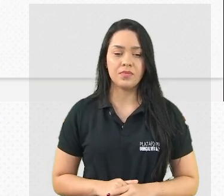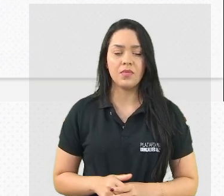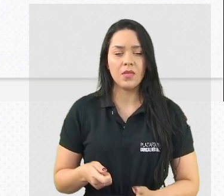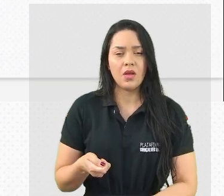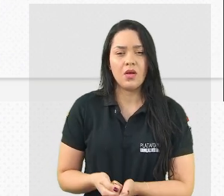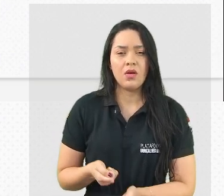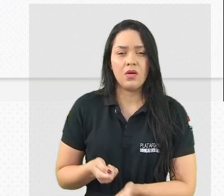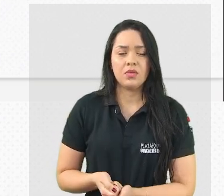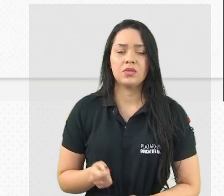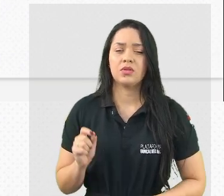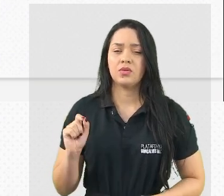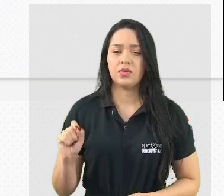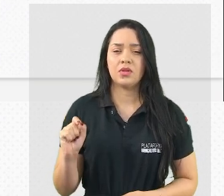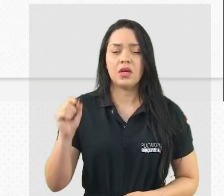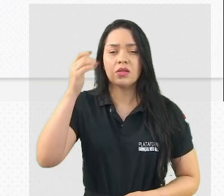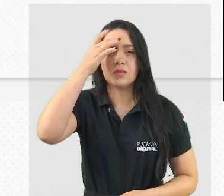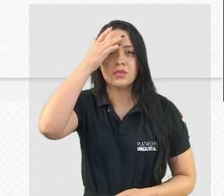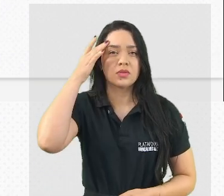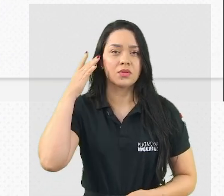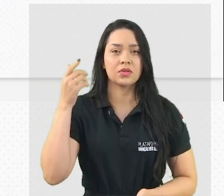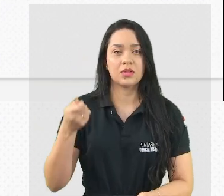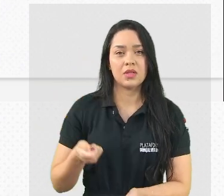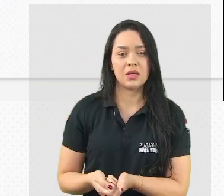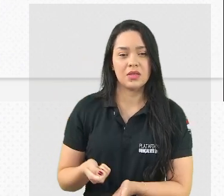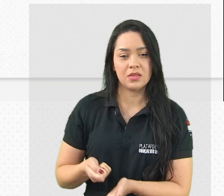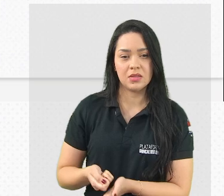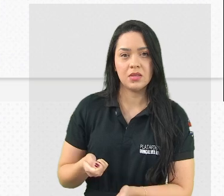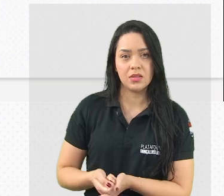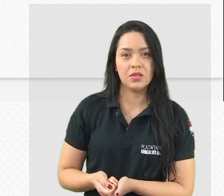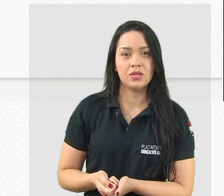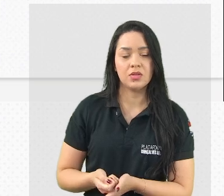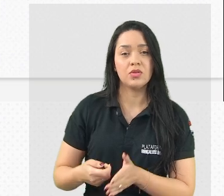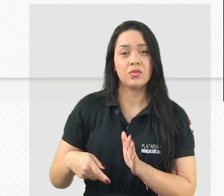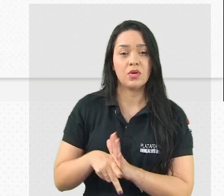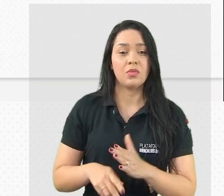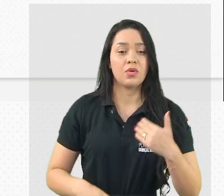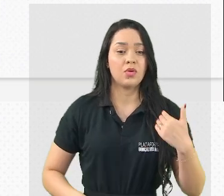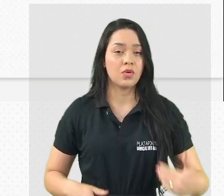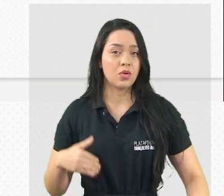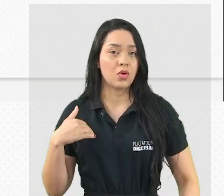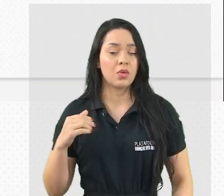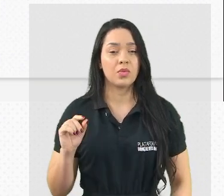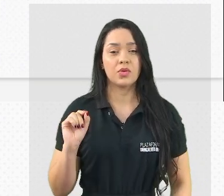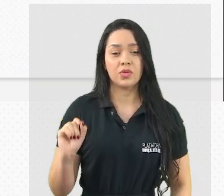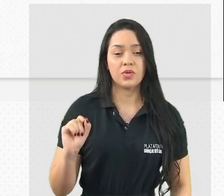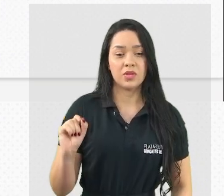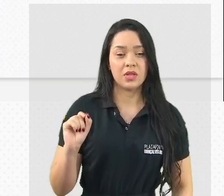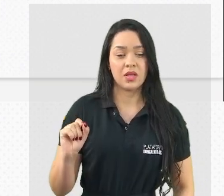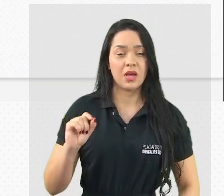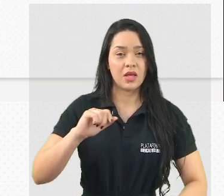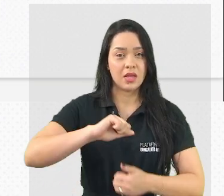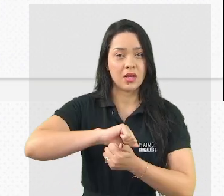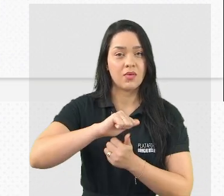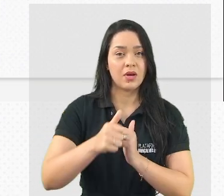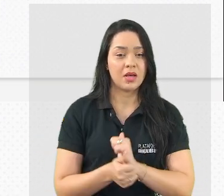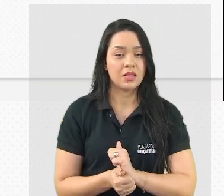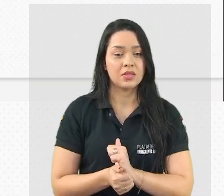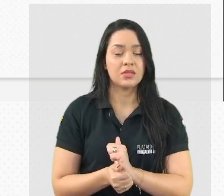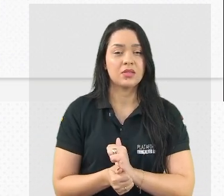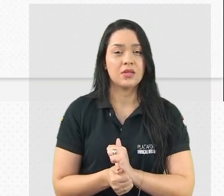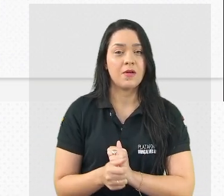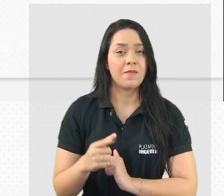cobra-se muito, as pessoas exigem muito do seu próprio corpo em busca de adequar-se a